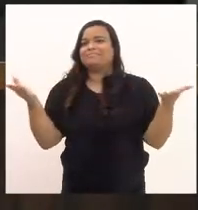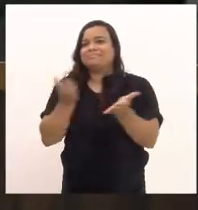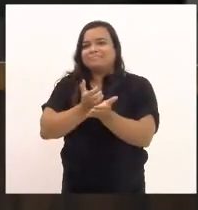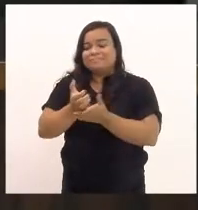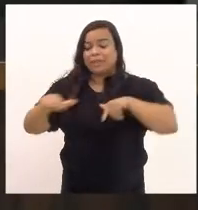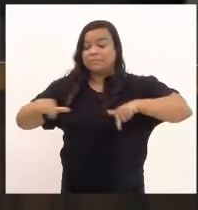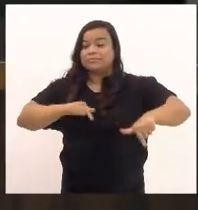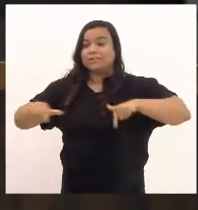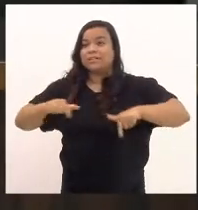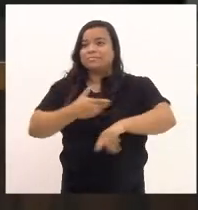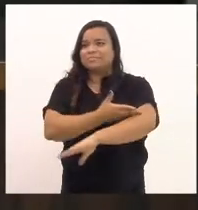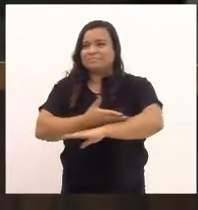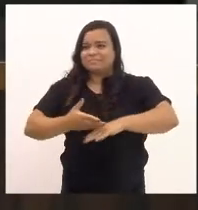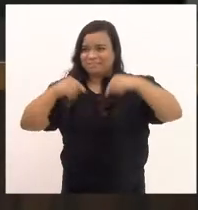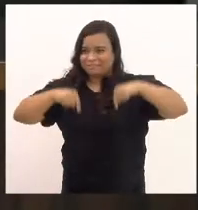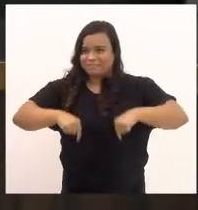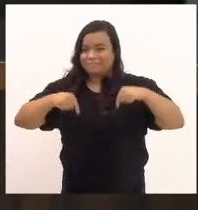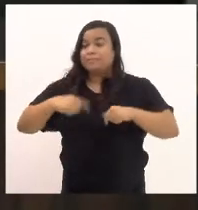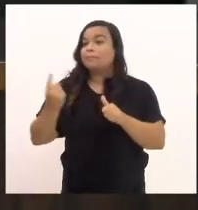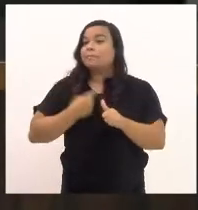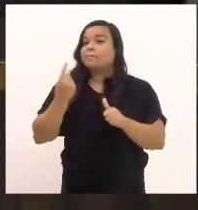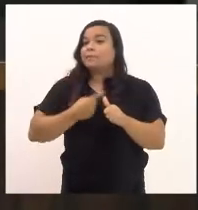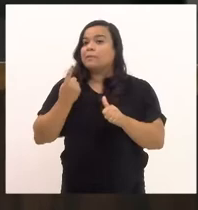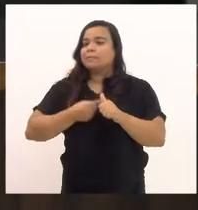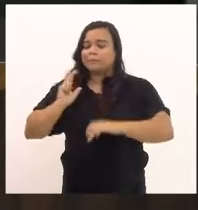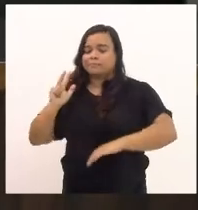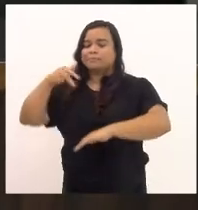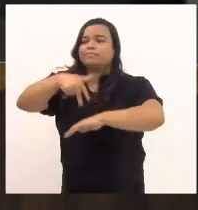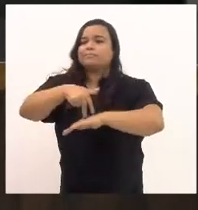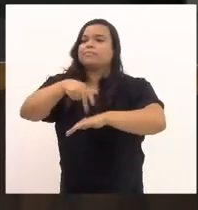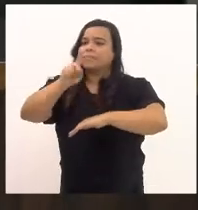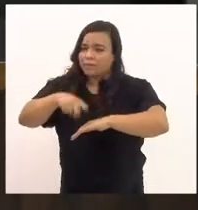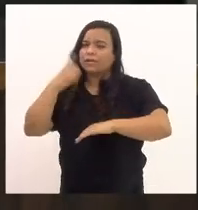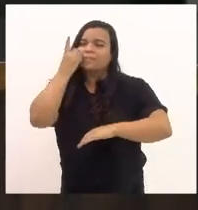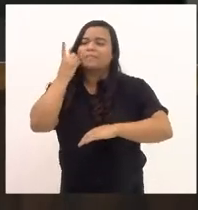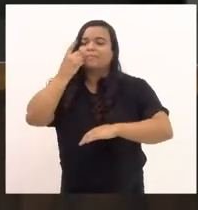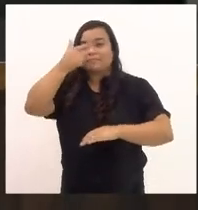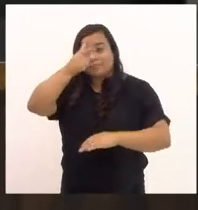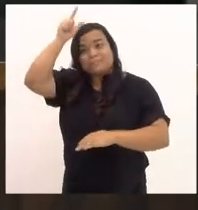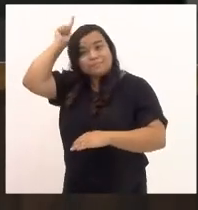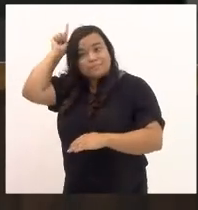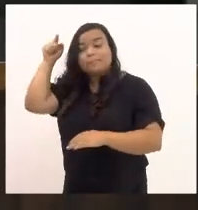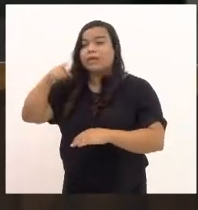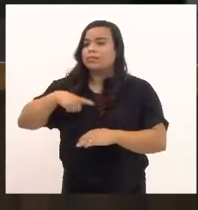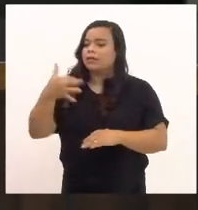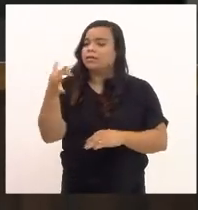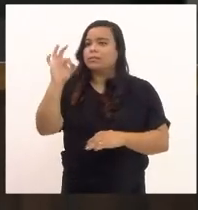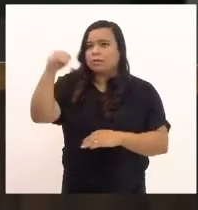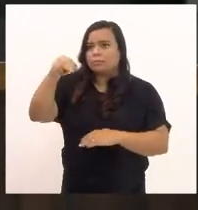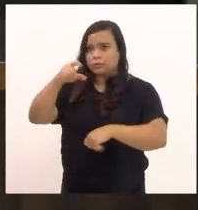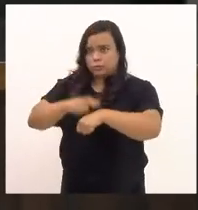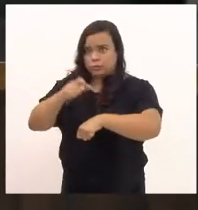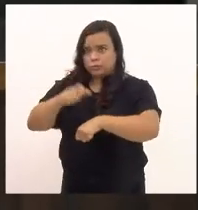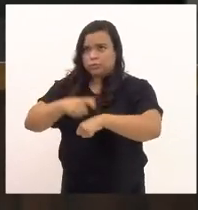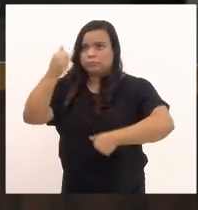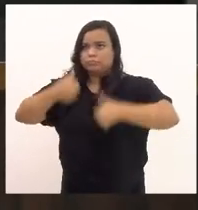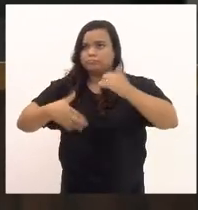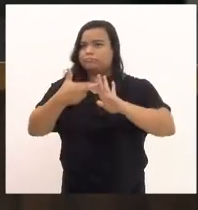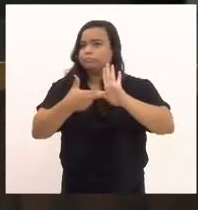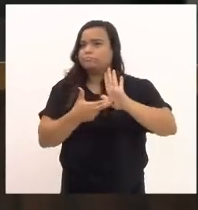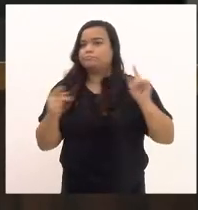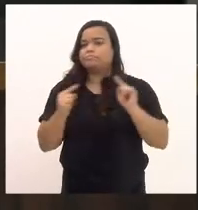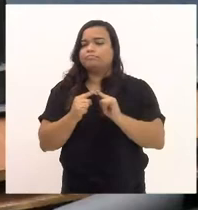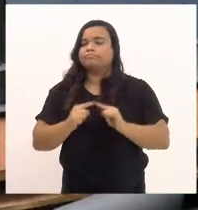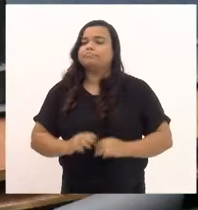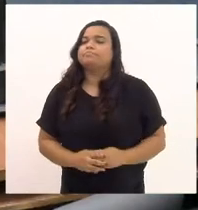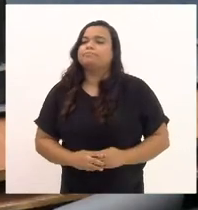expediente inicial. Primeiro orador escrito é o novo deputado Luiz Paulo. Vossa Excelência dispõe de 10 minutos no tempo regimental.